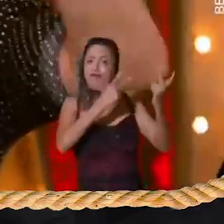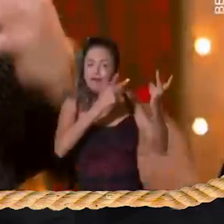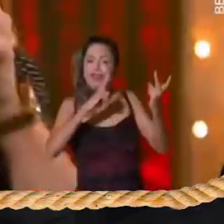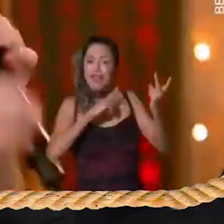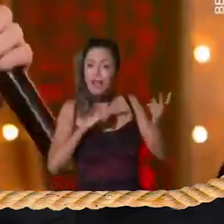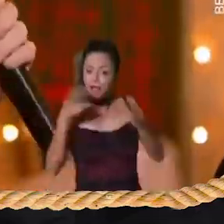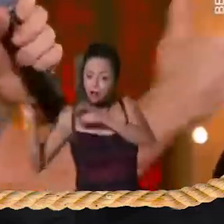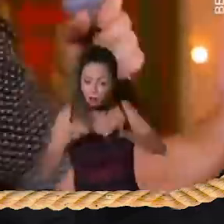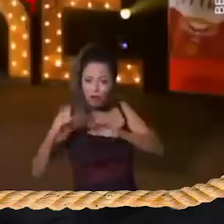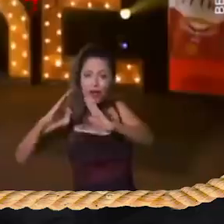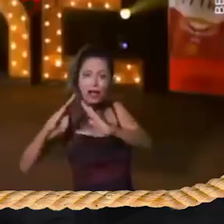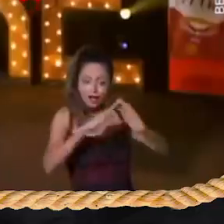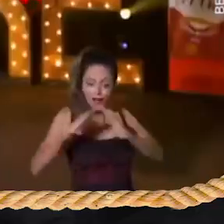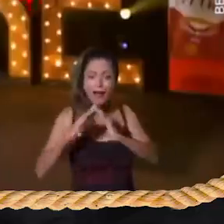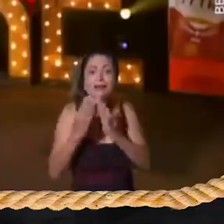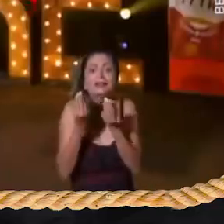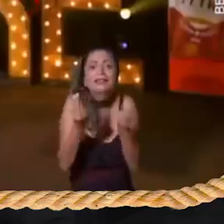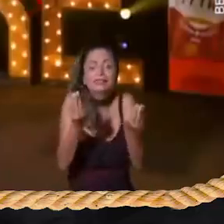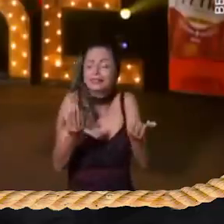são fenômenos. As meninas também,